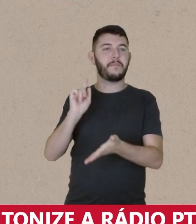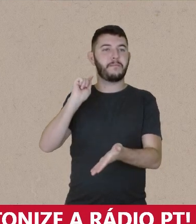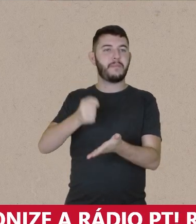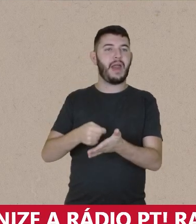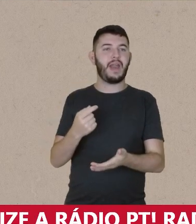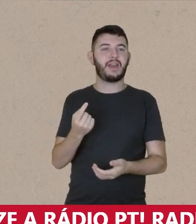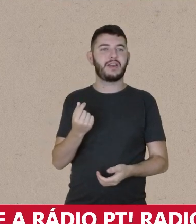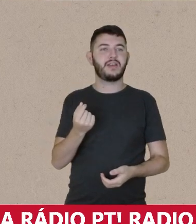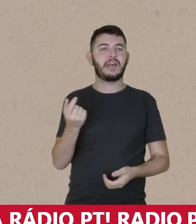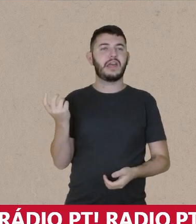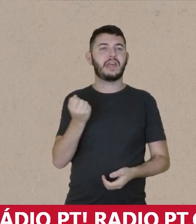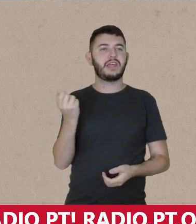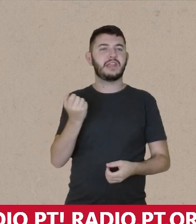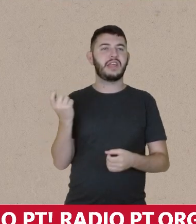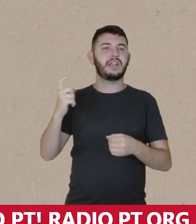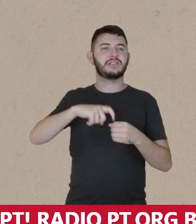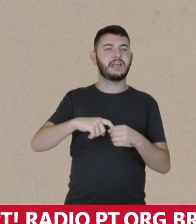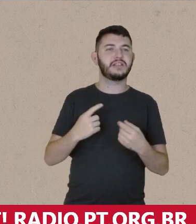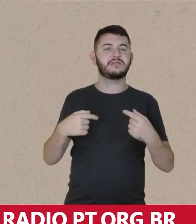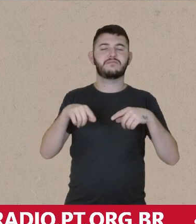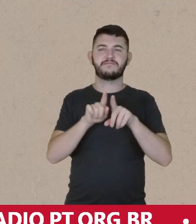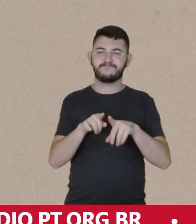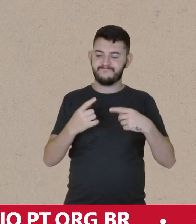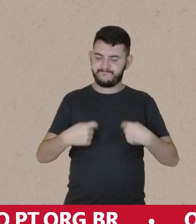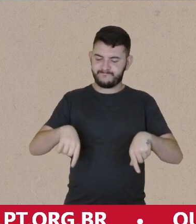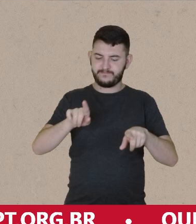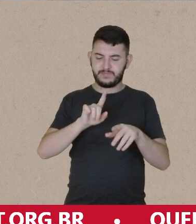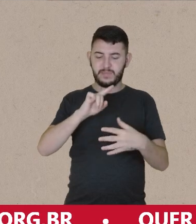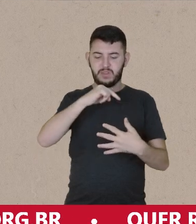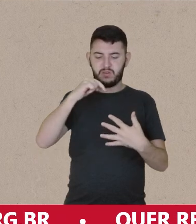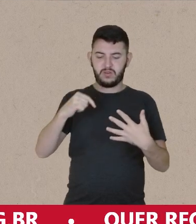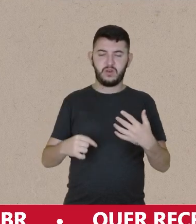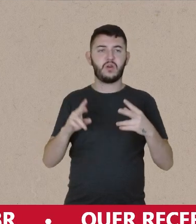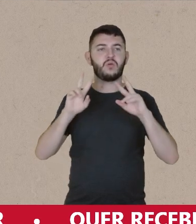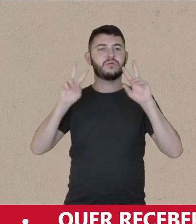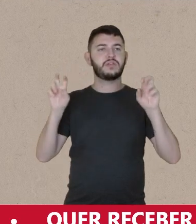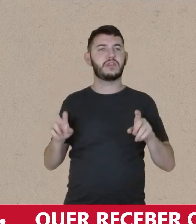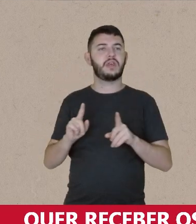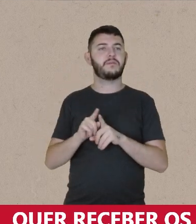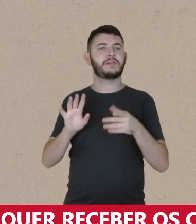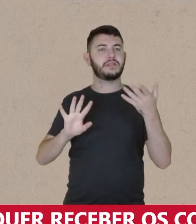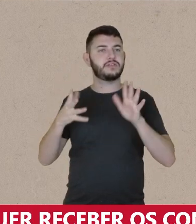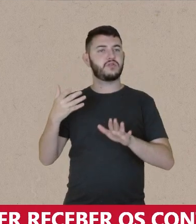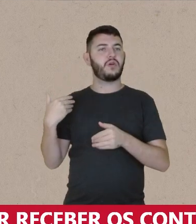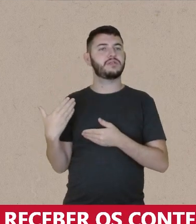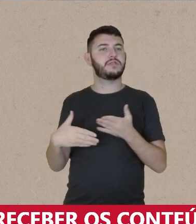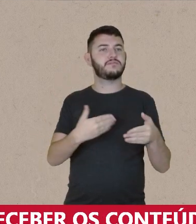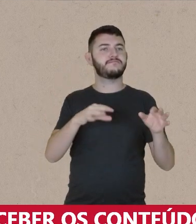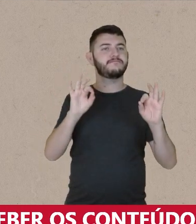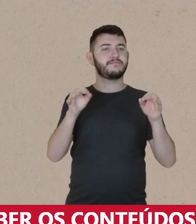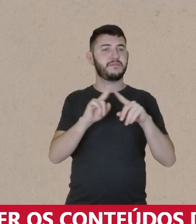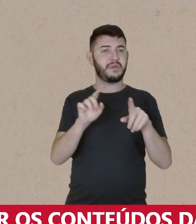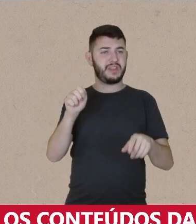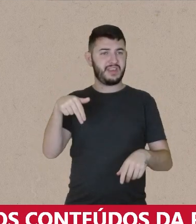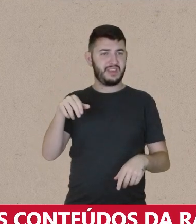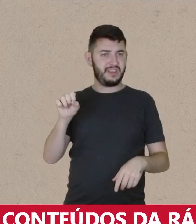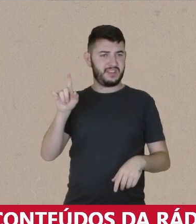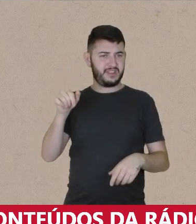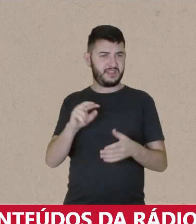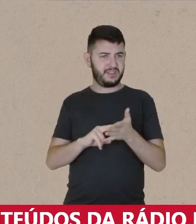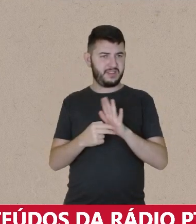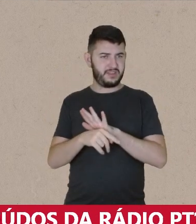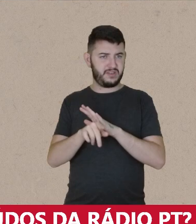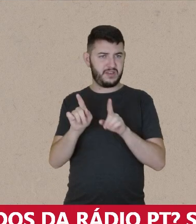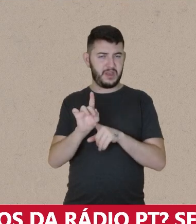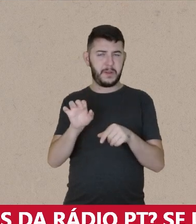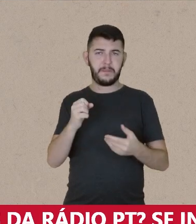indenizações, né, o que for necessário em relação a este processo, mas lembrando que a ANS não é um apêndice do governo